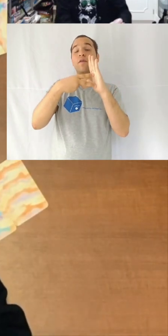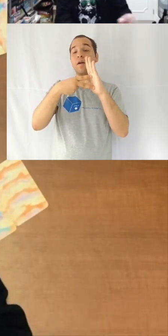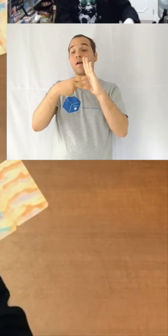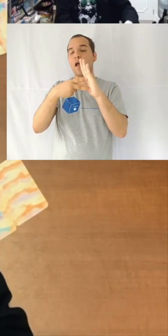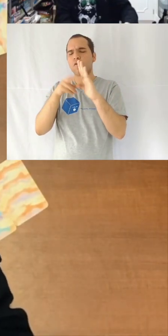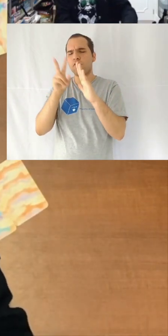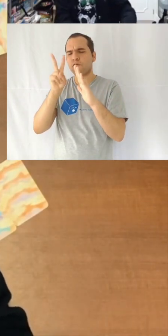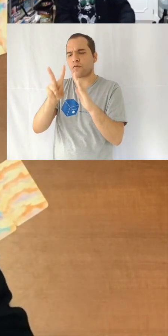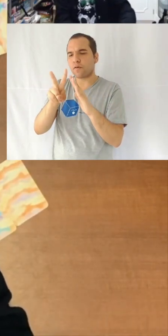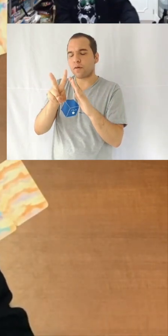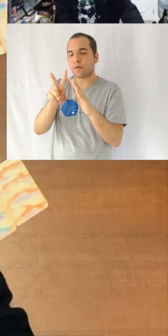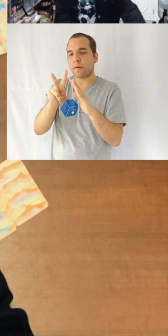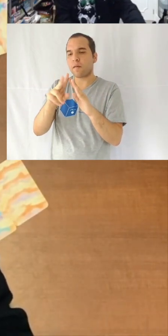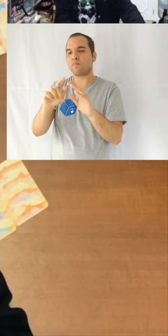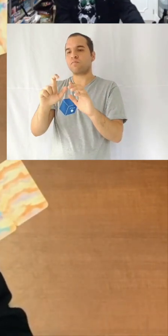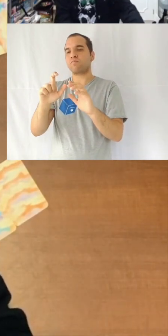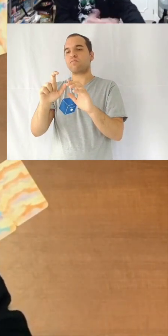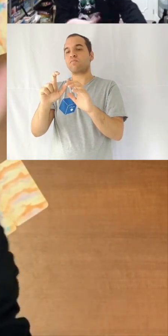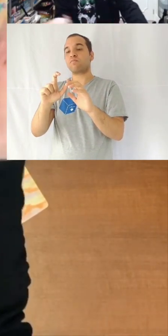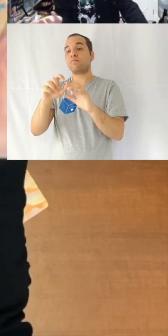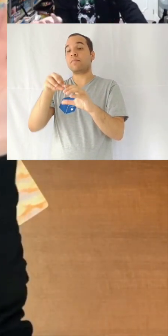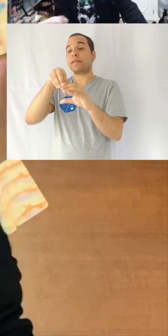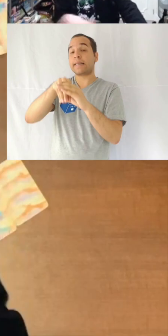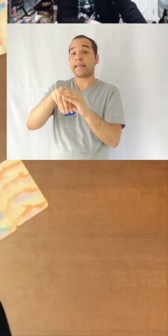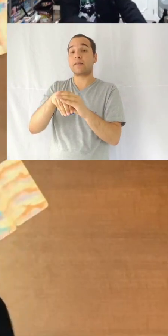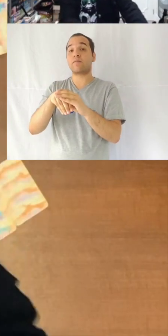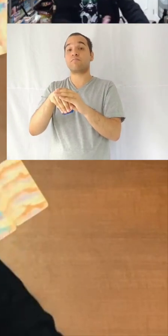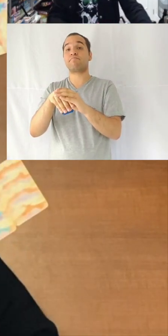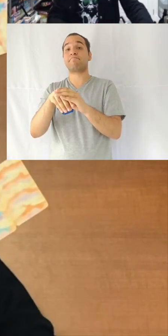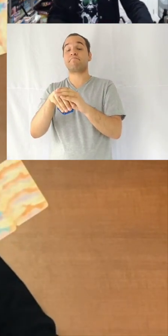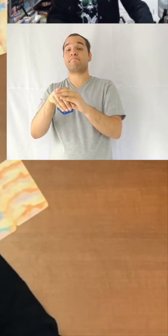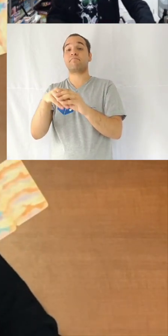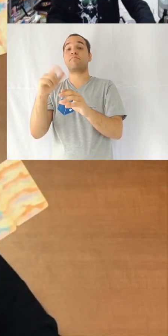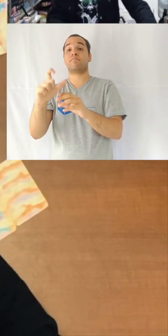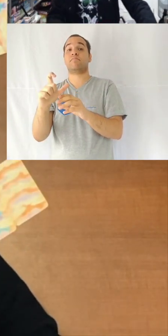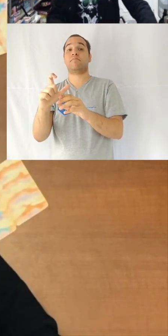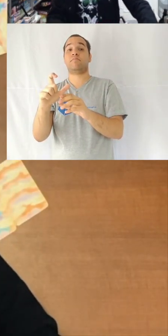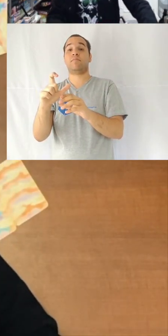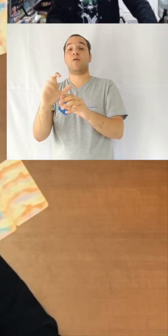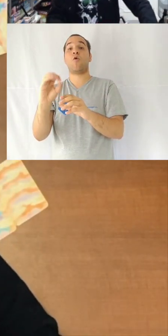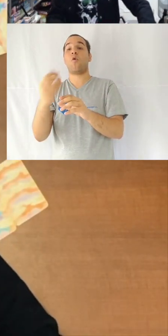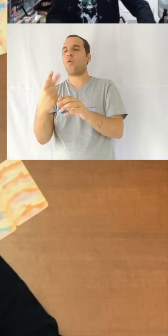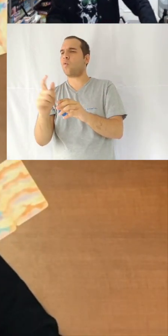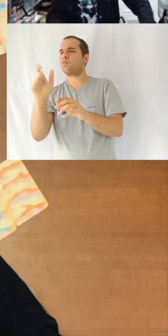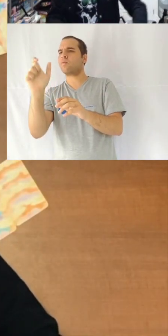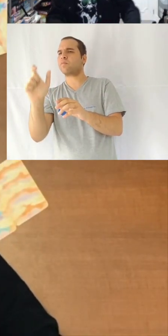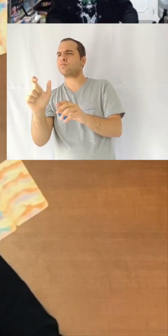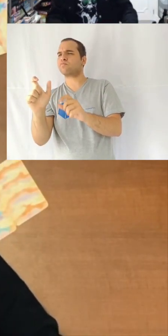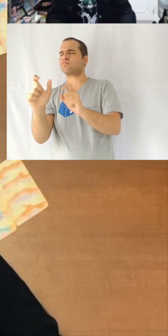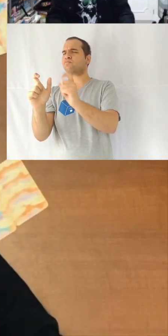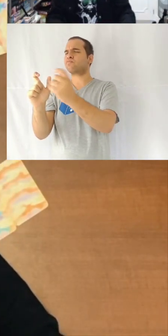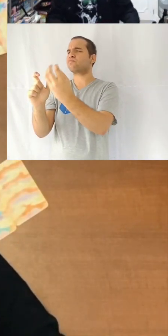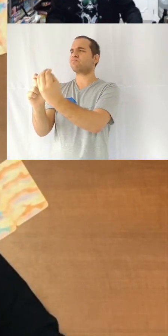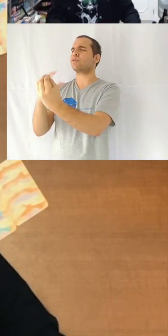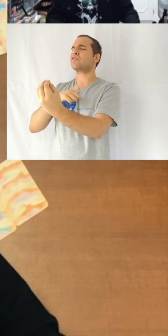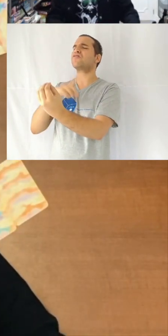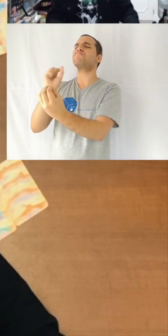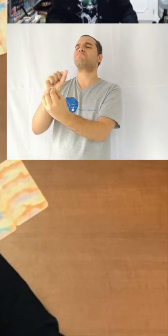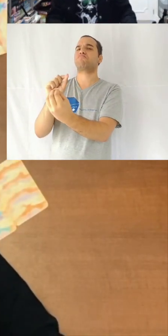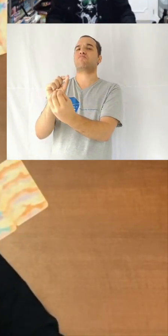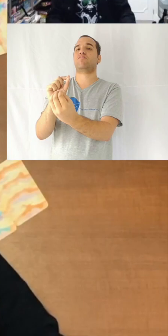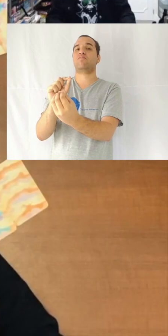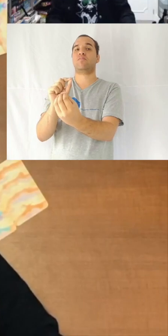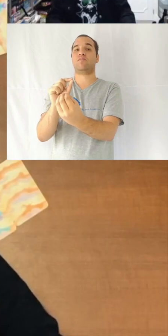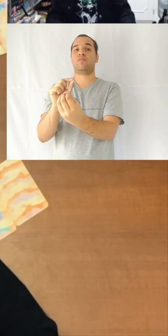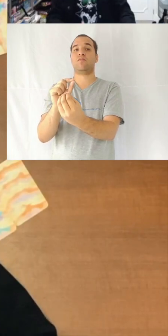Então esse jogador aqui tem essas duas cartas aqui, ok? A gente não está vendo, ele estaria vendo, ele tem o binóculo, o binóculo serve para ele olhar uma